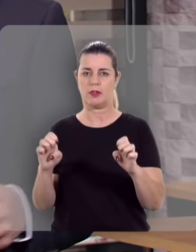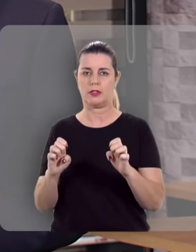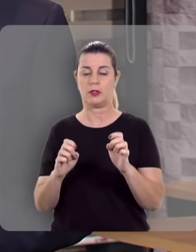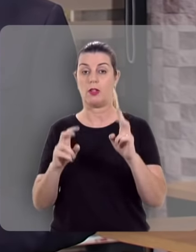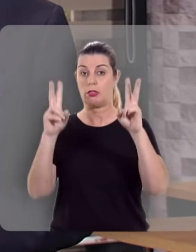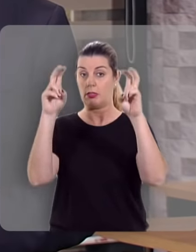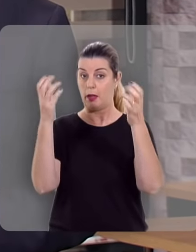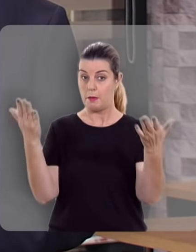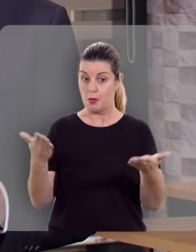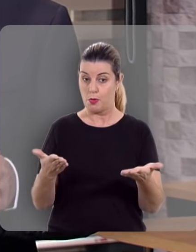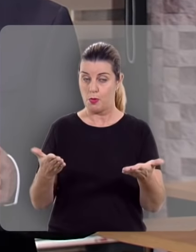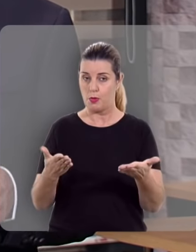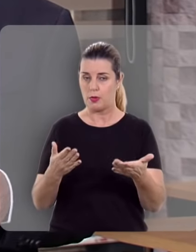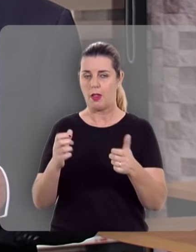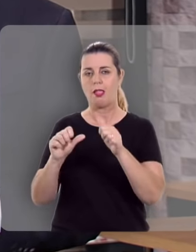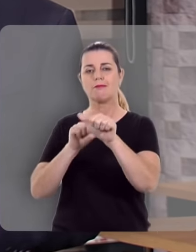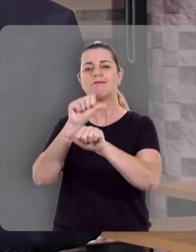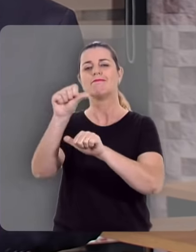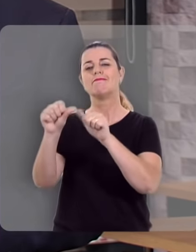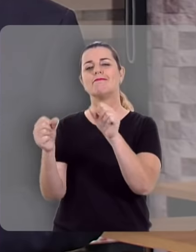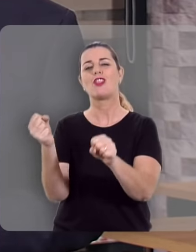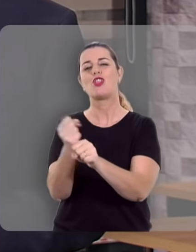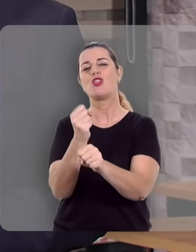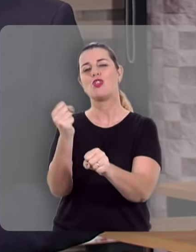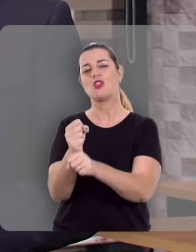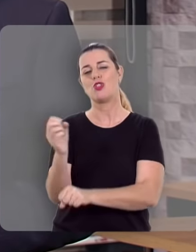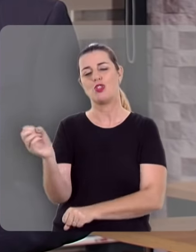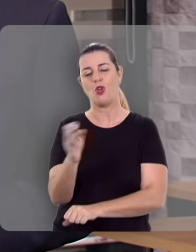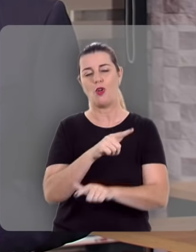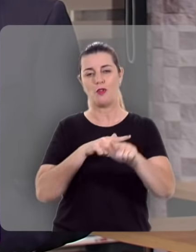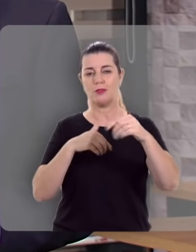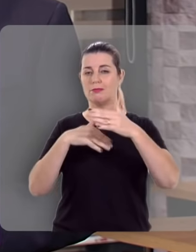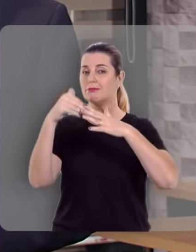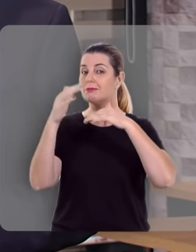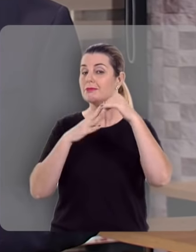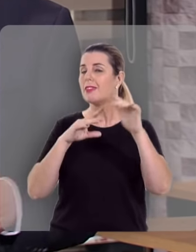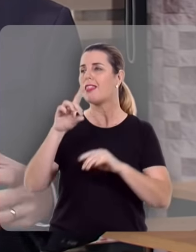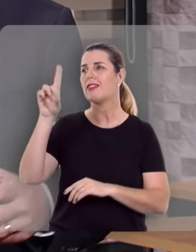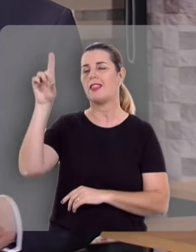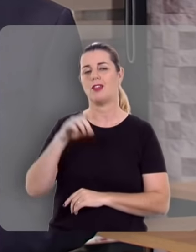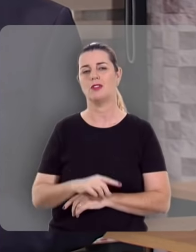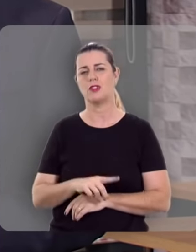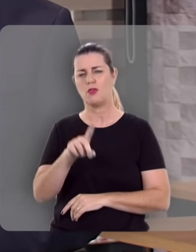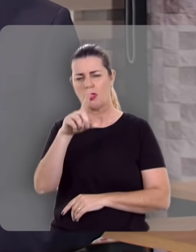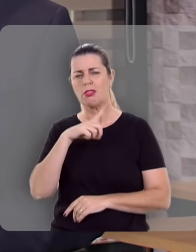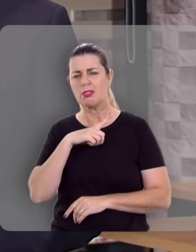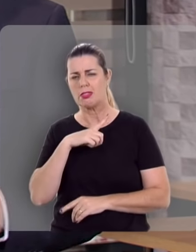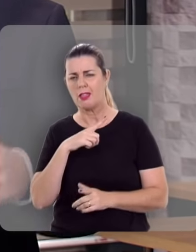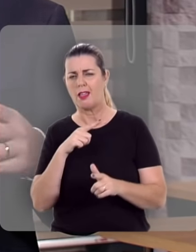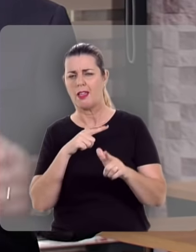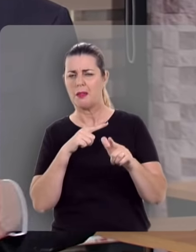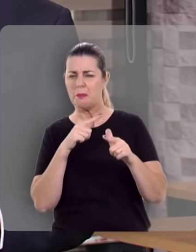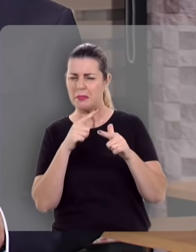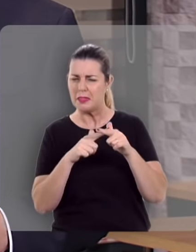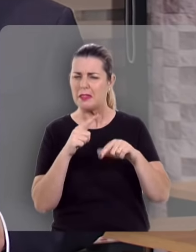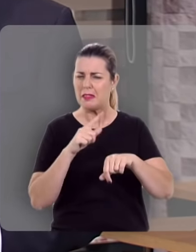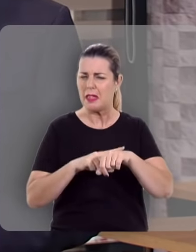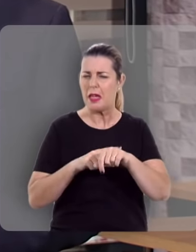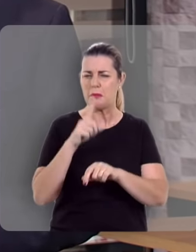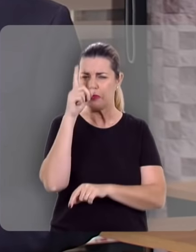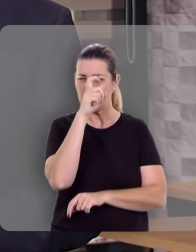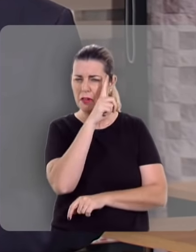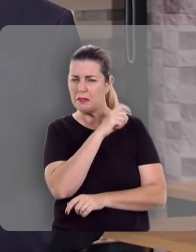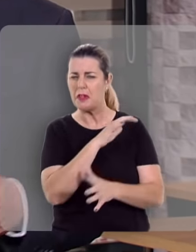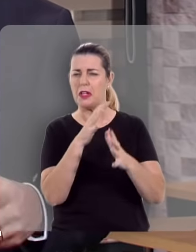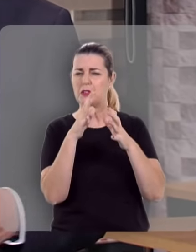A temática de hoje, restauração, obra de Deus. Você que tem passado por momentos de lutas,